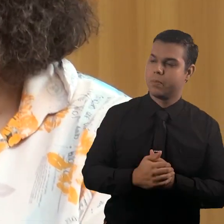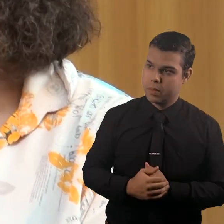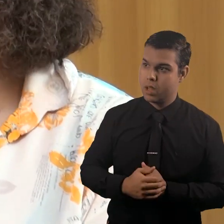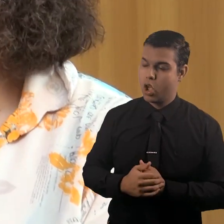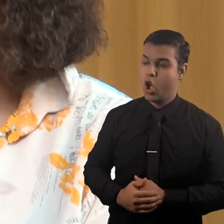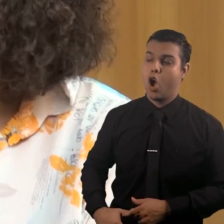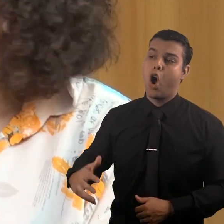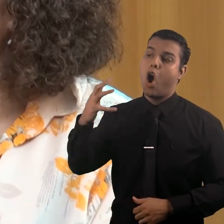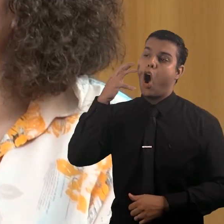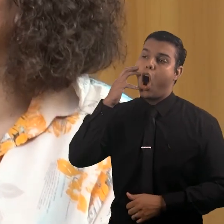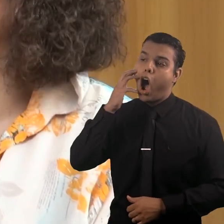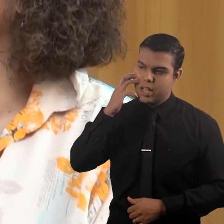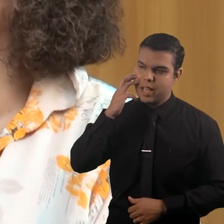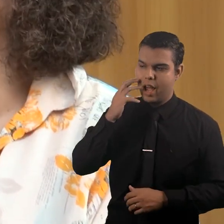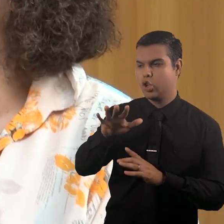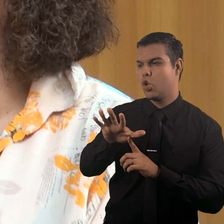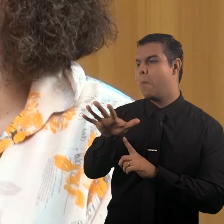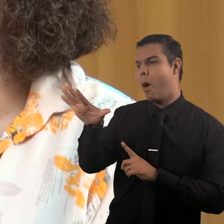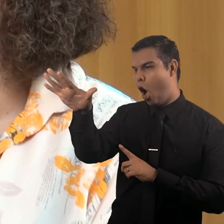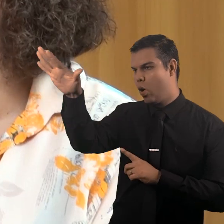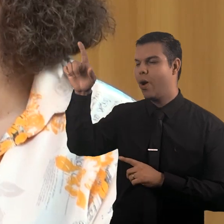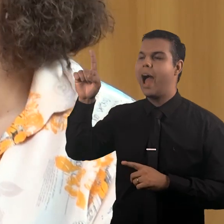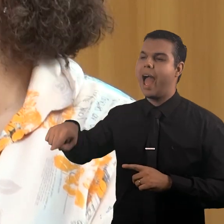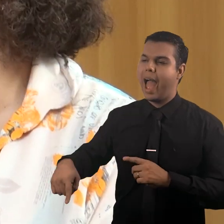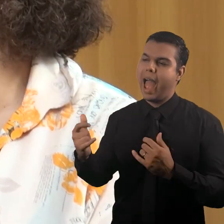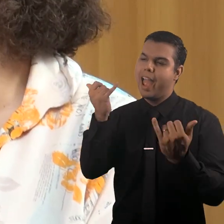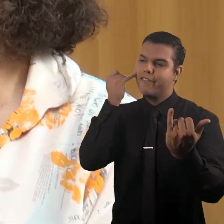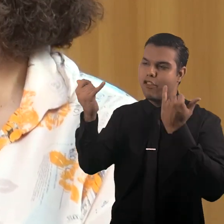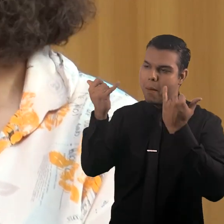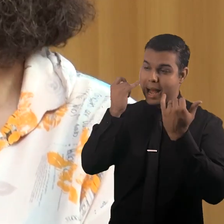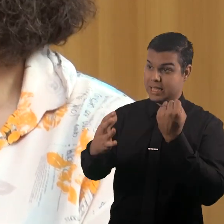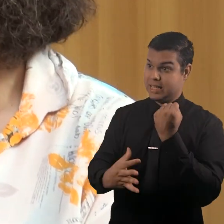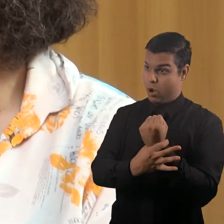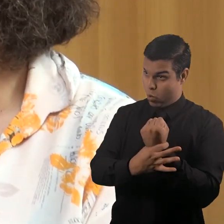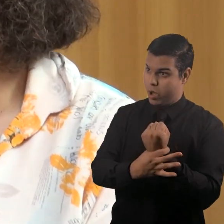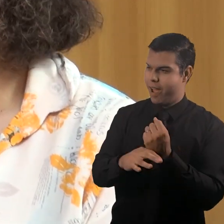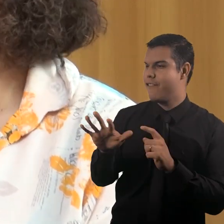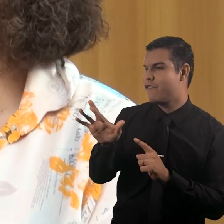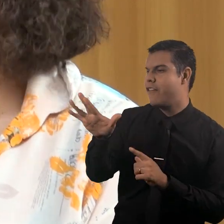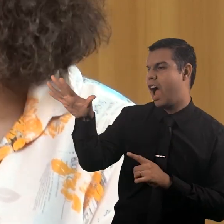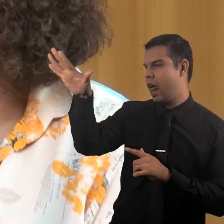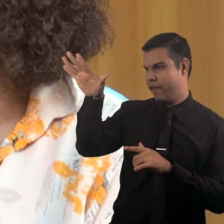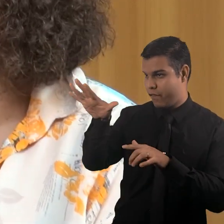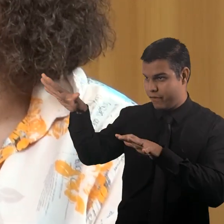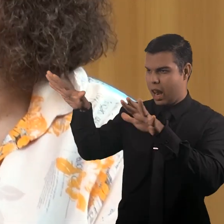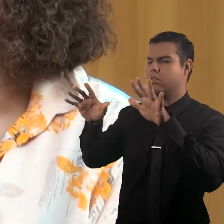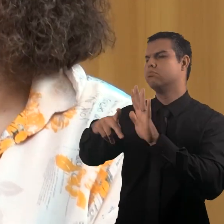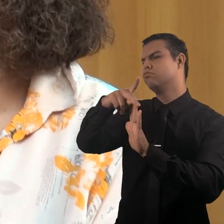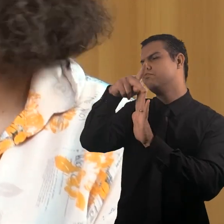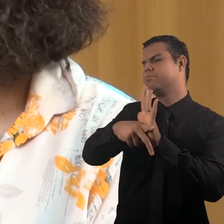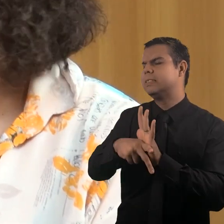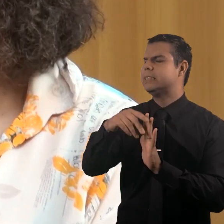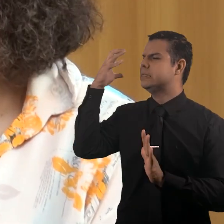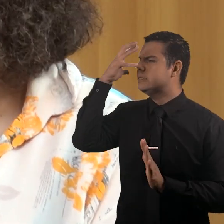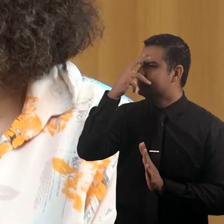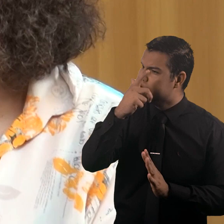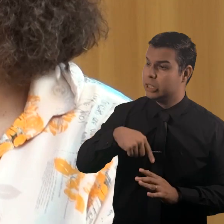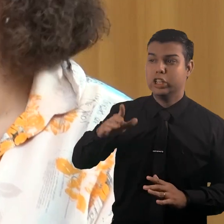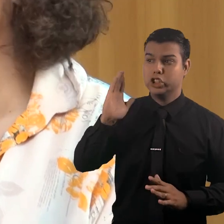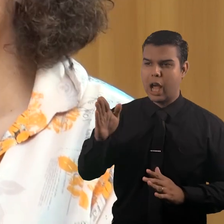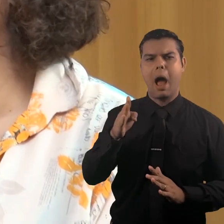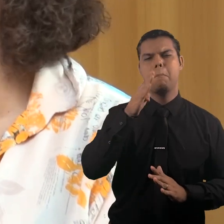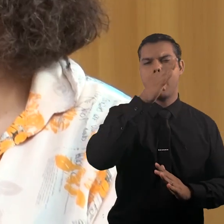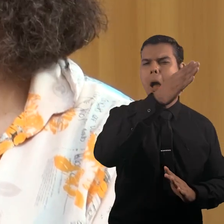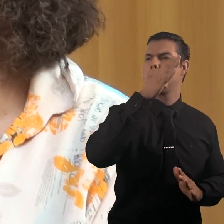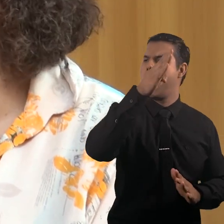3 anos. O Rosas do Morro era um projeto de acesso à informação segura em comunidades. Esse projeto é um projeto